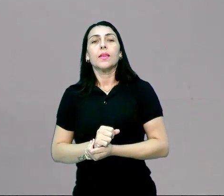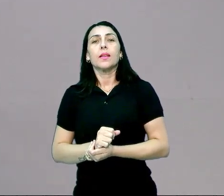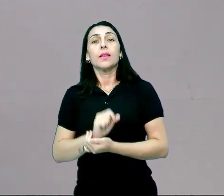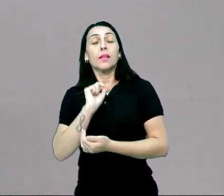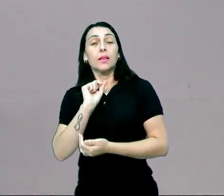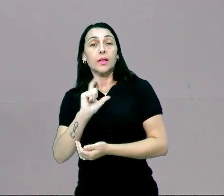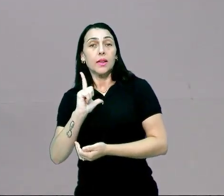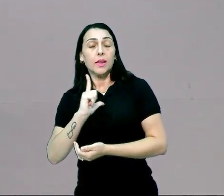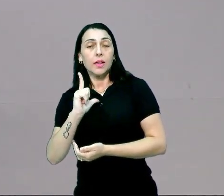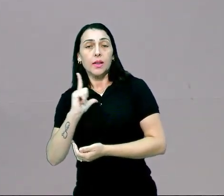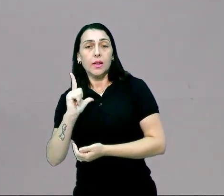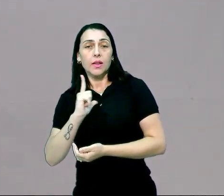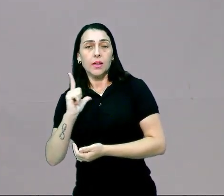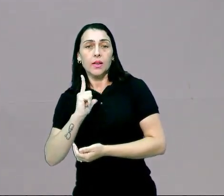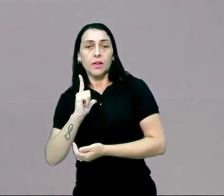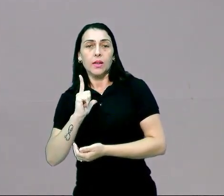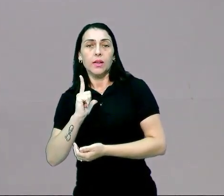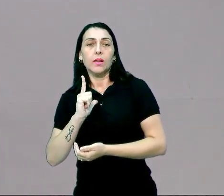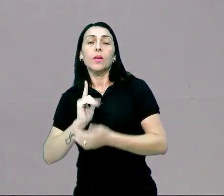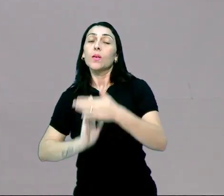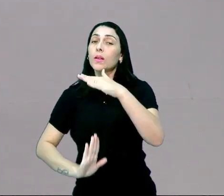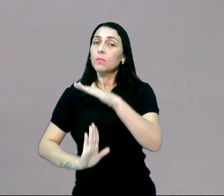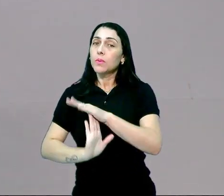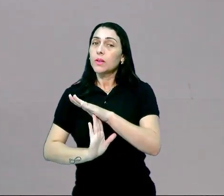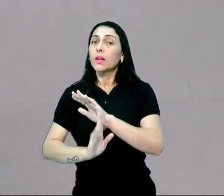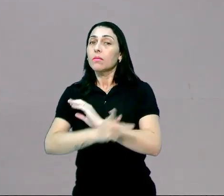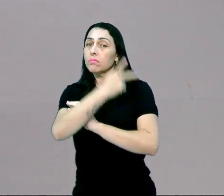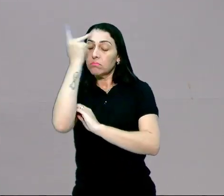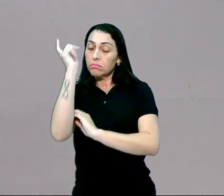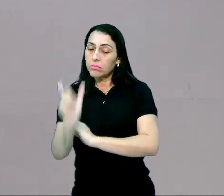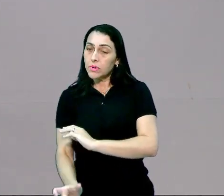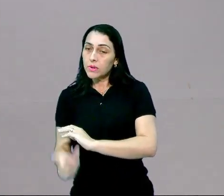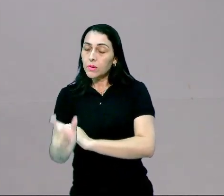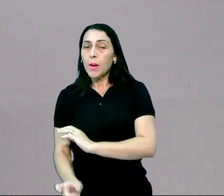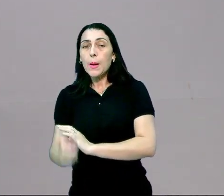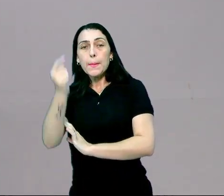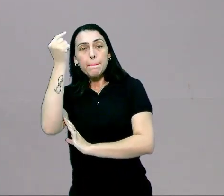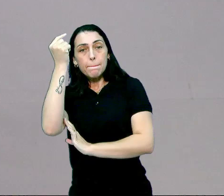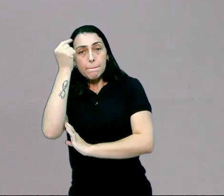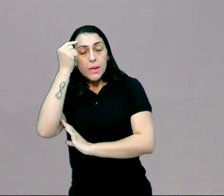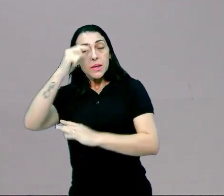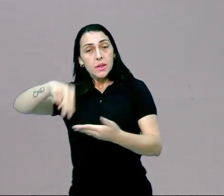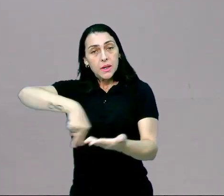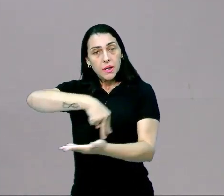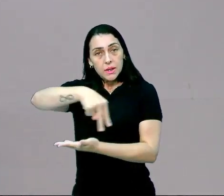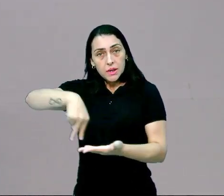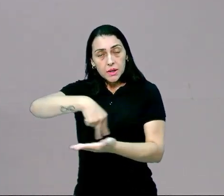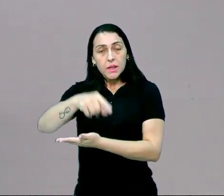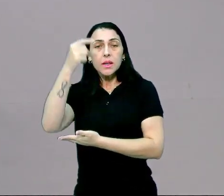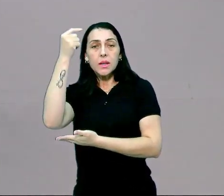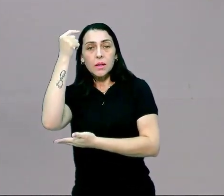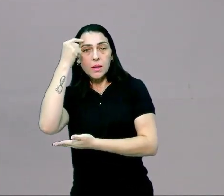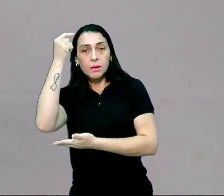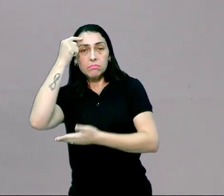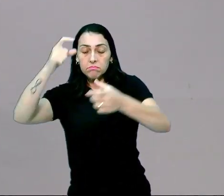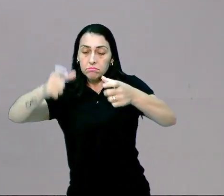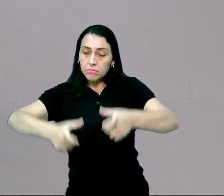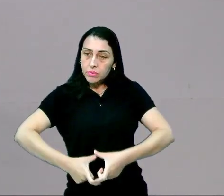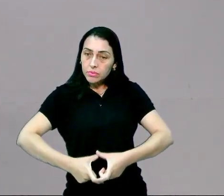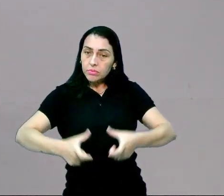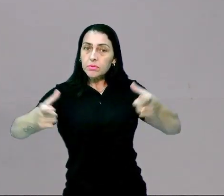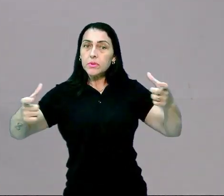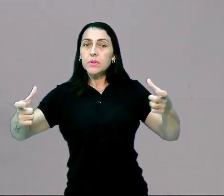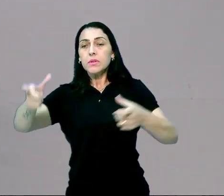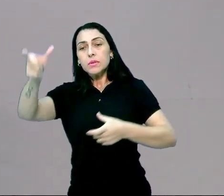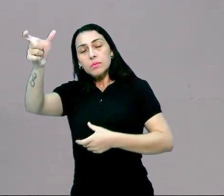em que acaba condicionando e limitando um pouco o indivíduo. Quando a gente pensa na dança, a gente pensa justamente na ampliação